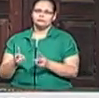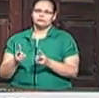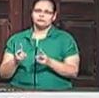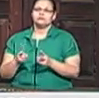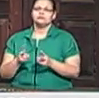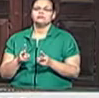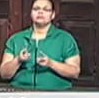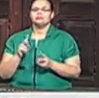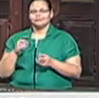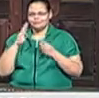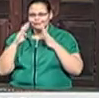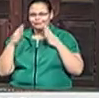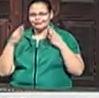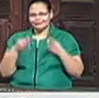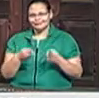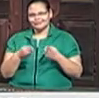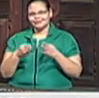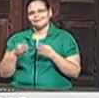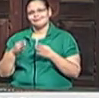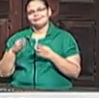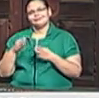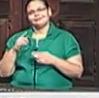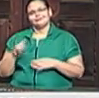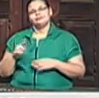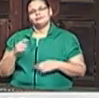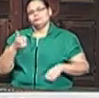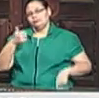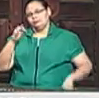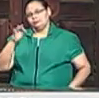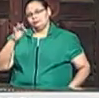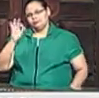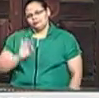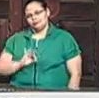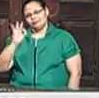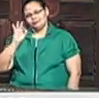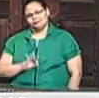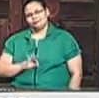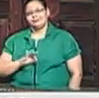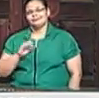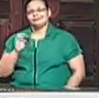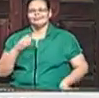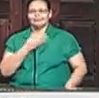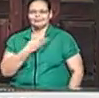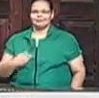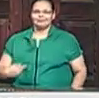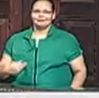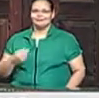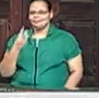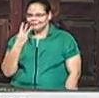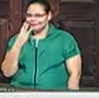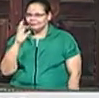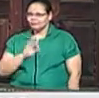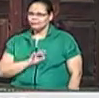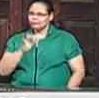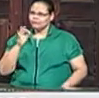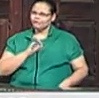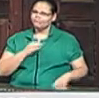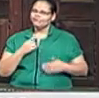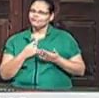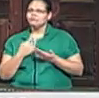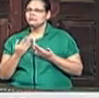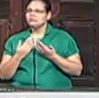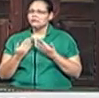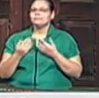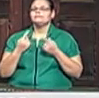compostos na seguinte direção: um pede 10%, o governo oferece 3%, negocia-se, chega ao meio